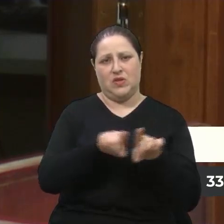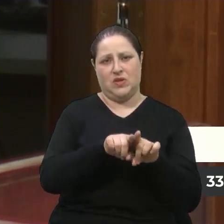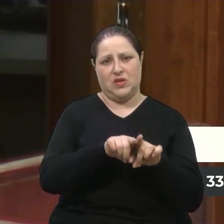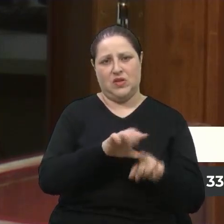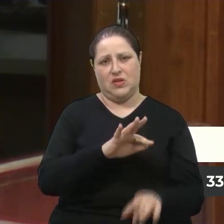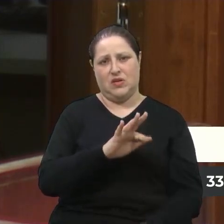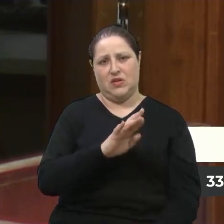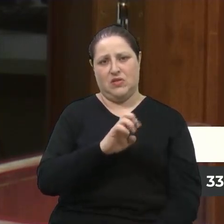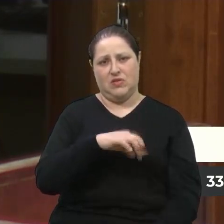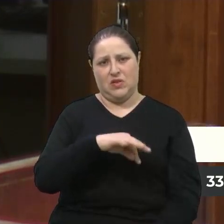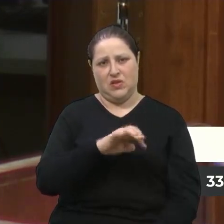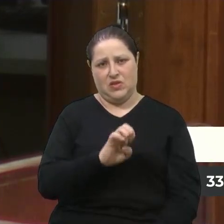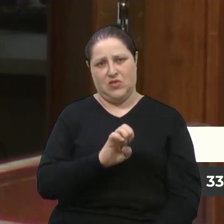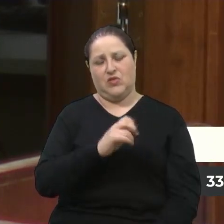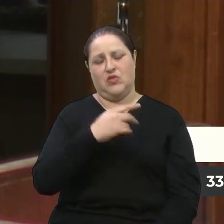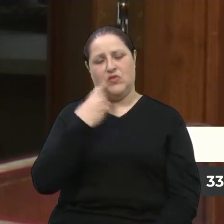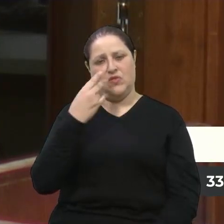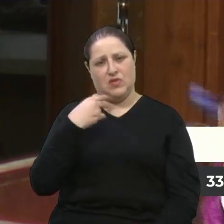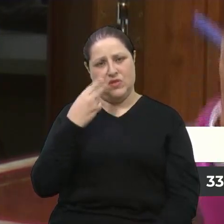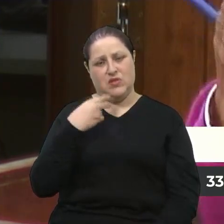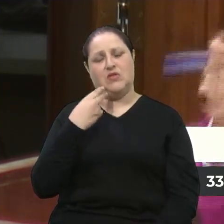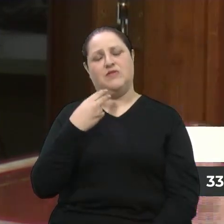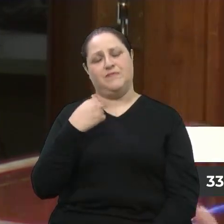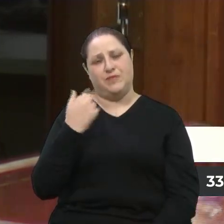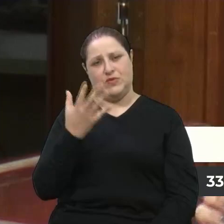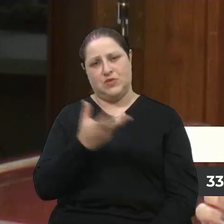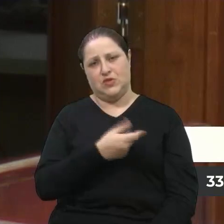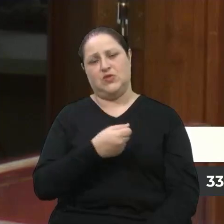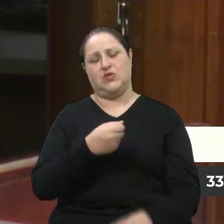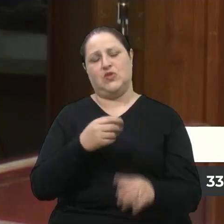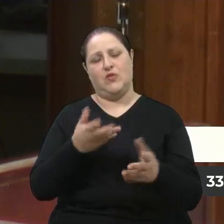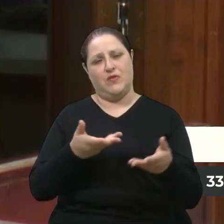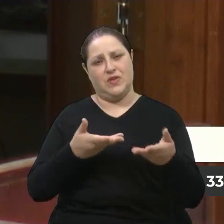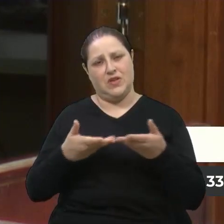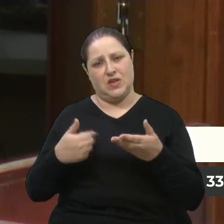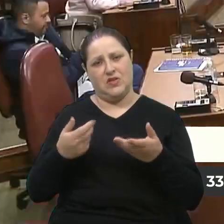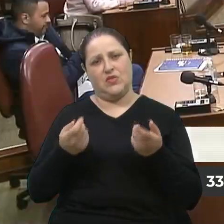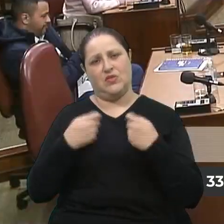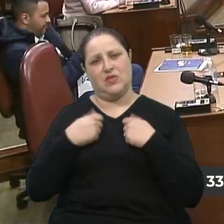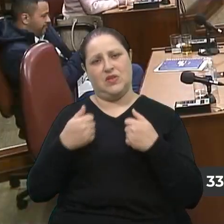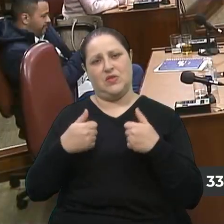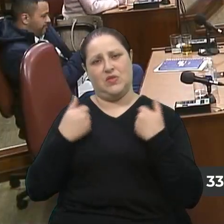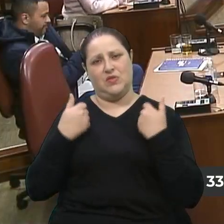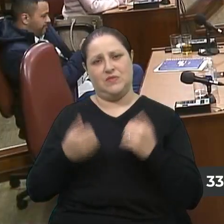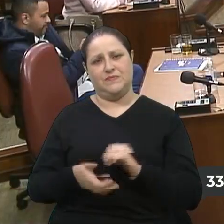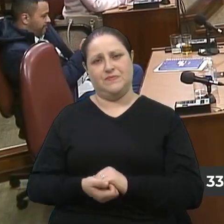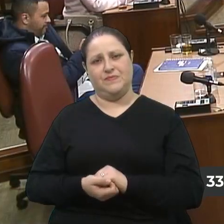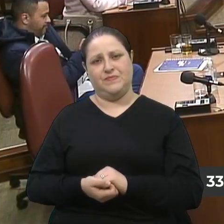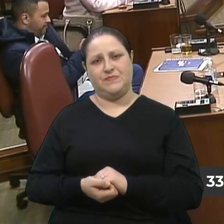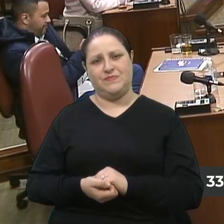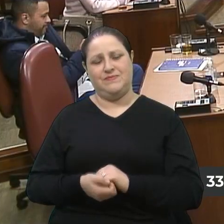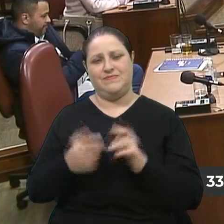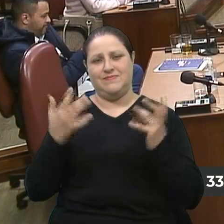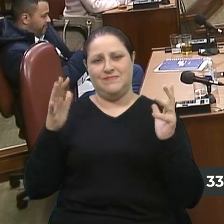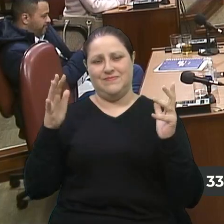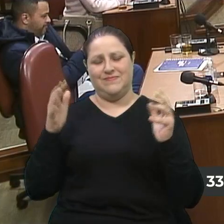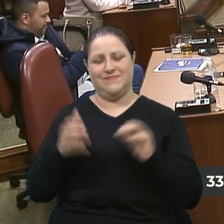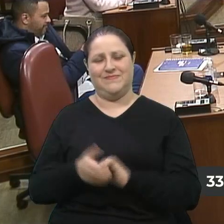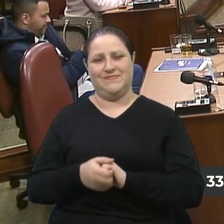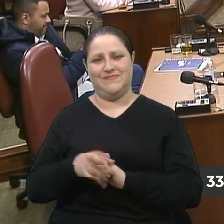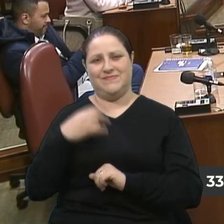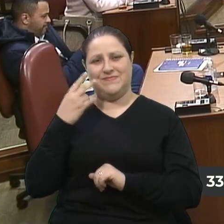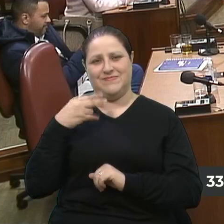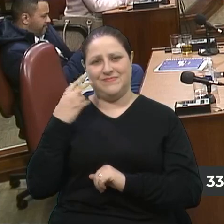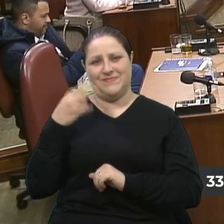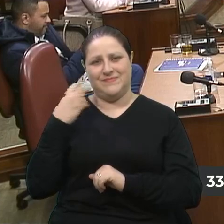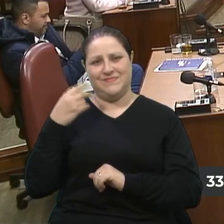orgulho e de alegria. Então, todos convidados. Seu à parte, vereadora Tatiane. Parabéns, vereadora Marisol. E a gente tem visto